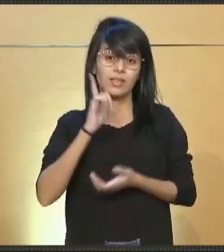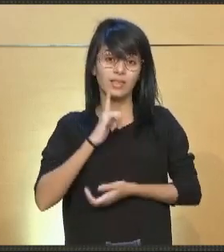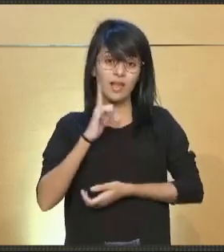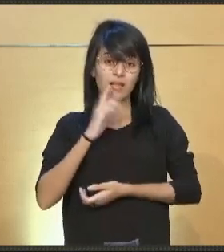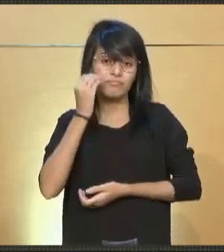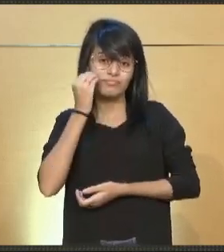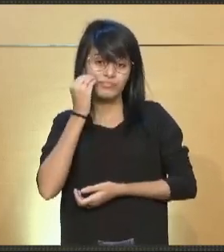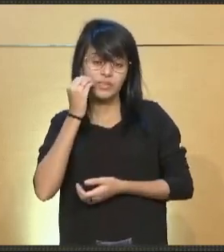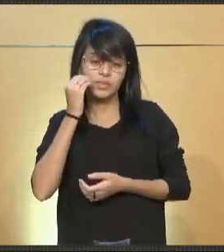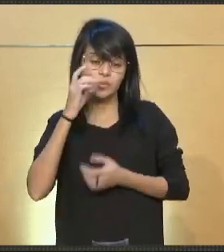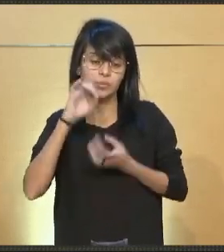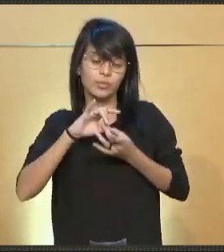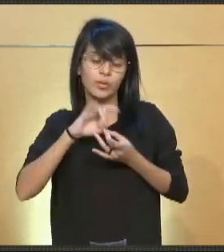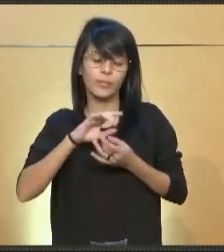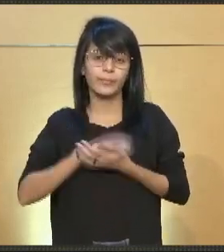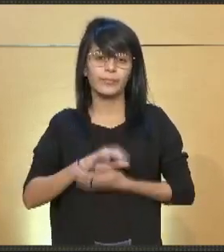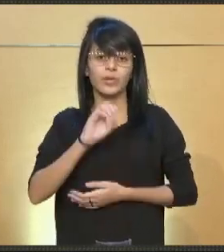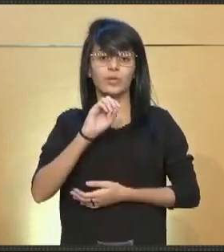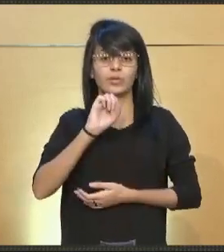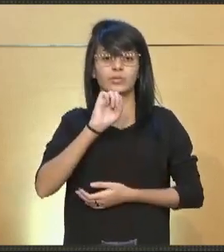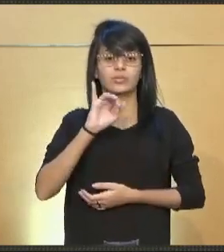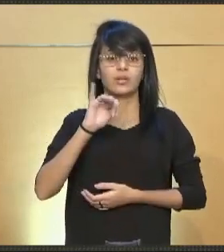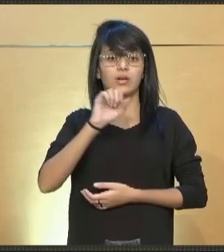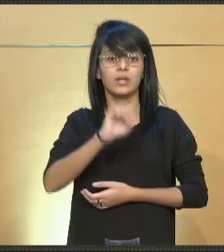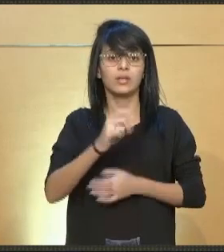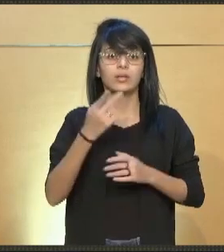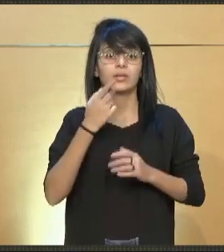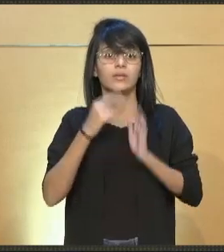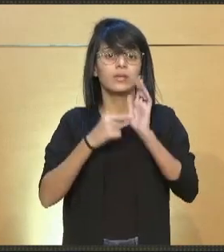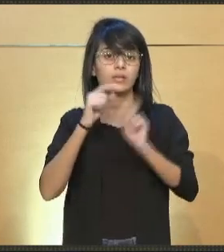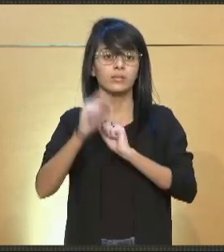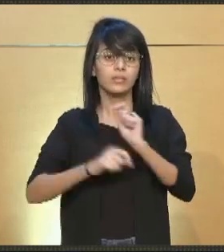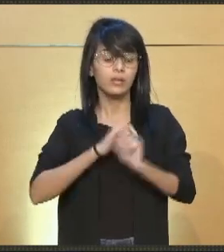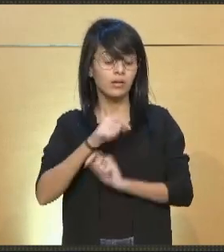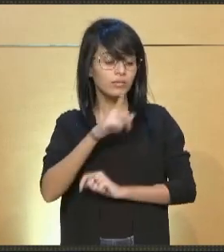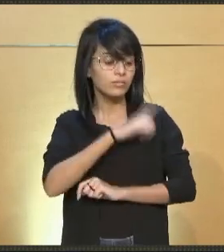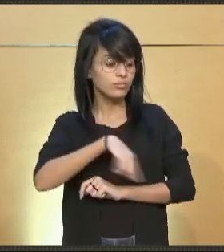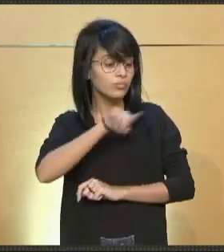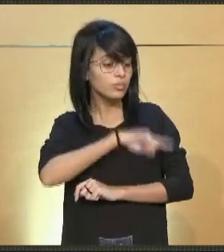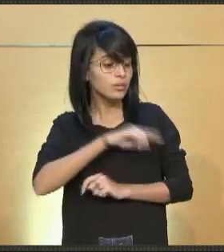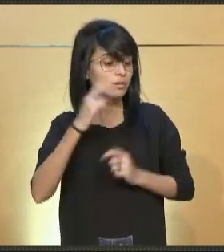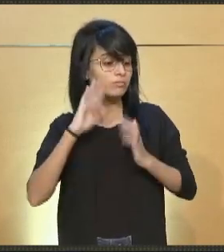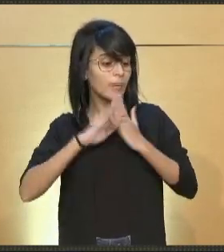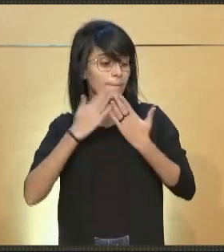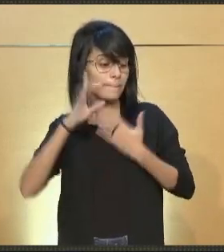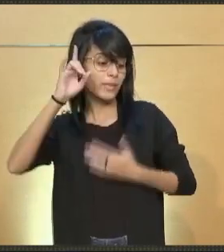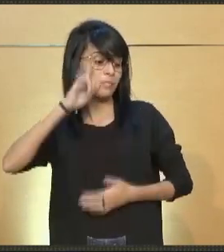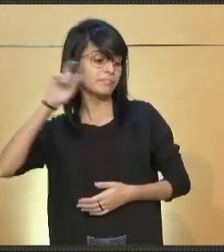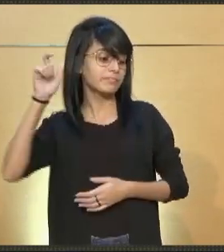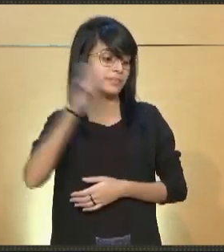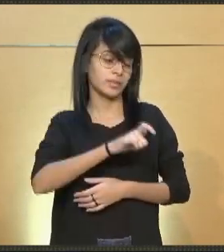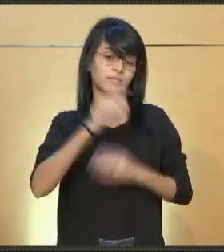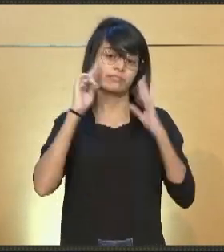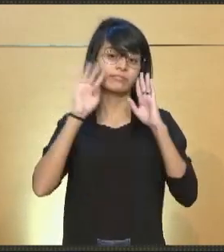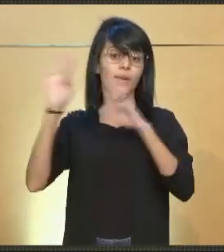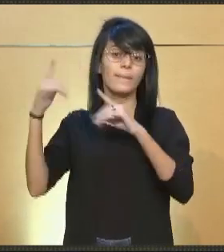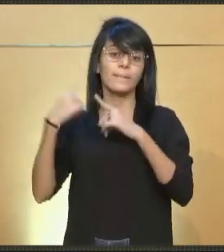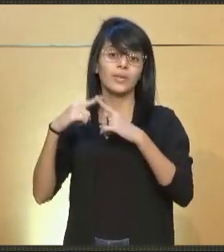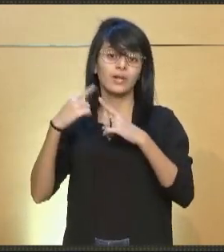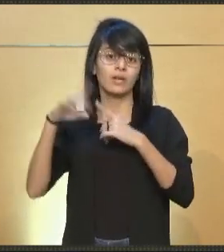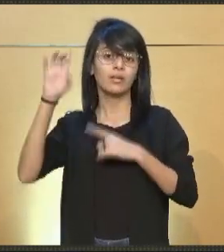espiritual. Oséias 4, 1, 2 vai dizer: ouvi a palavra do Senhor, ó filho de Israel, porque o Senhor tem uma contenda contra